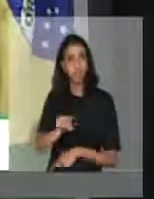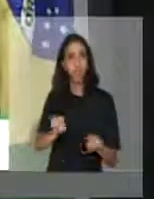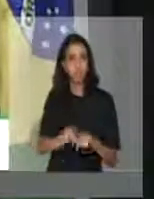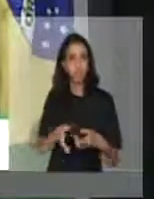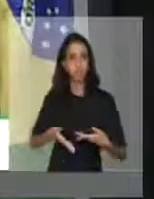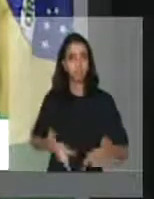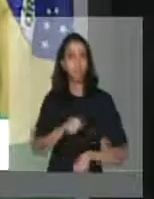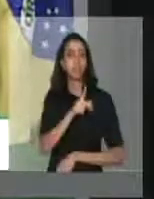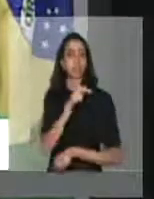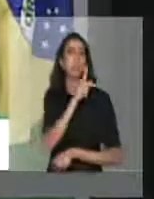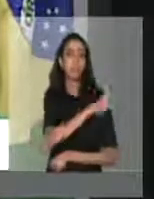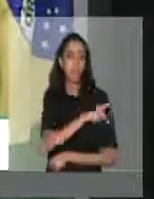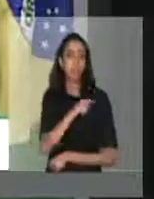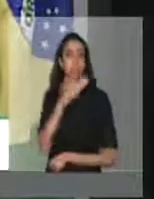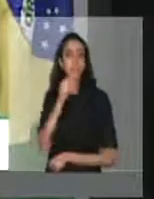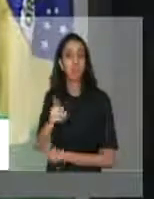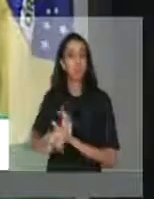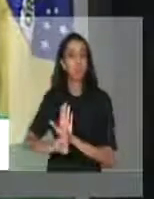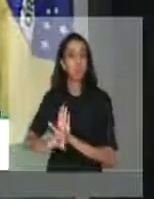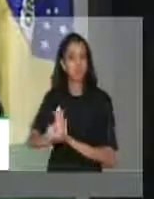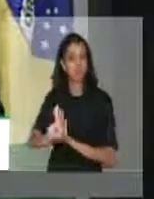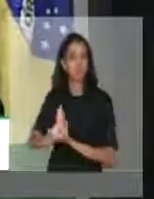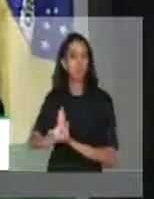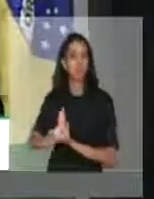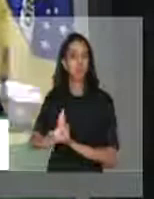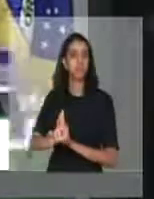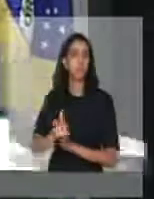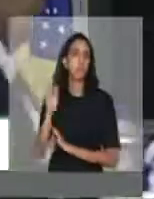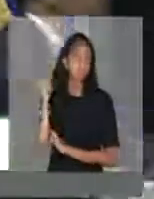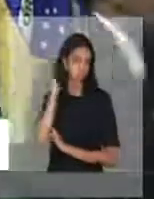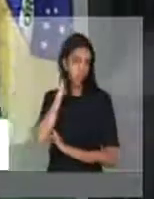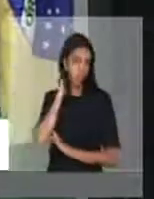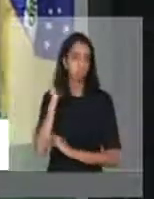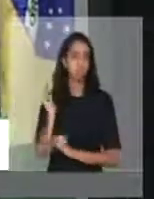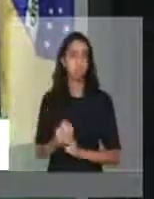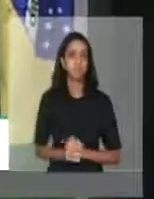também piauiense, que representa o estado do Pará.